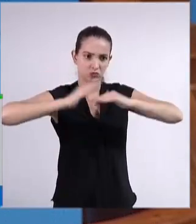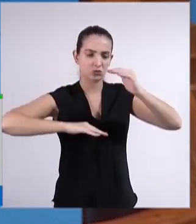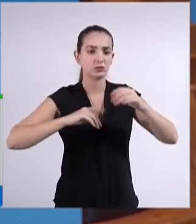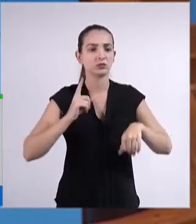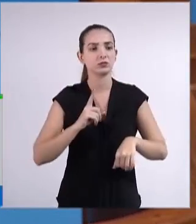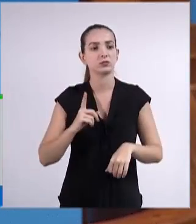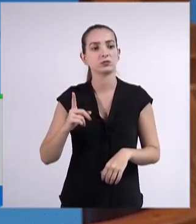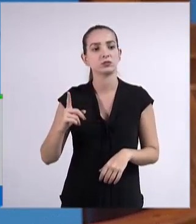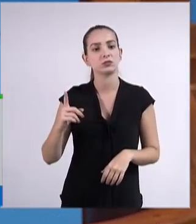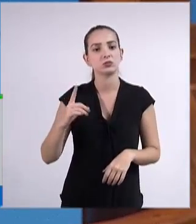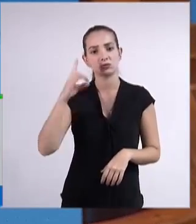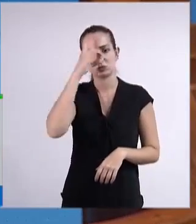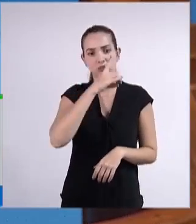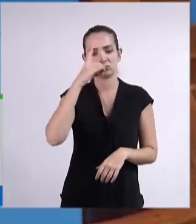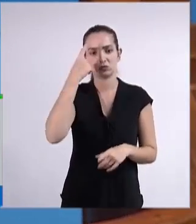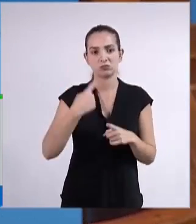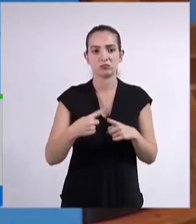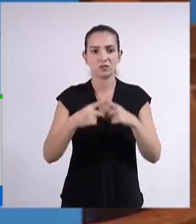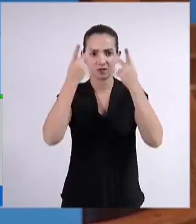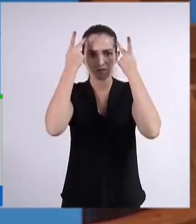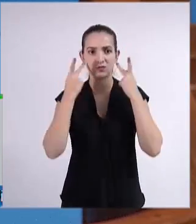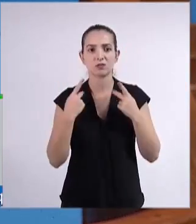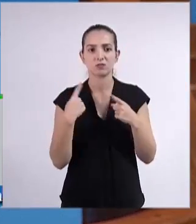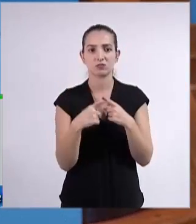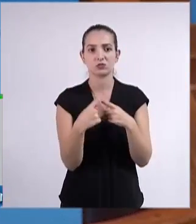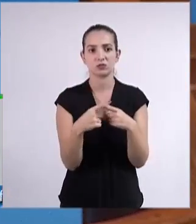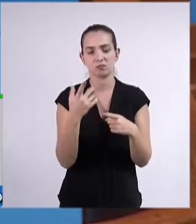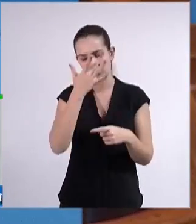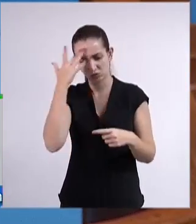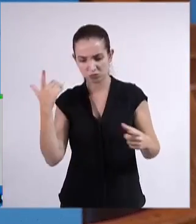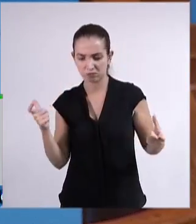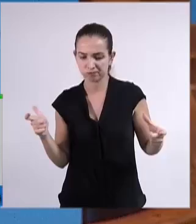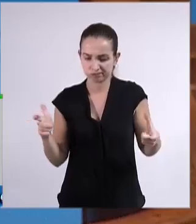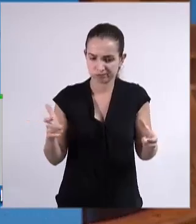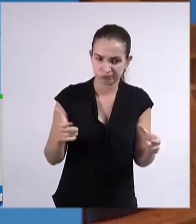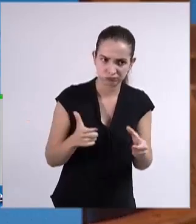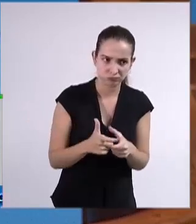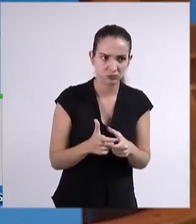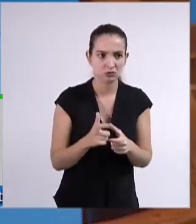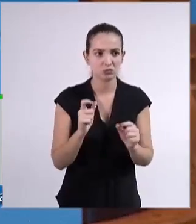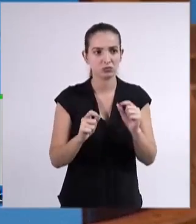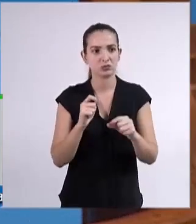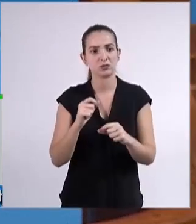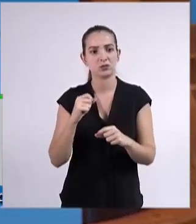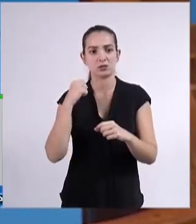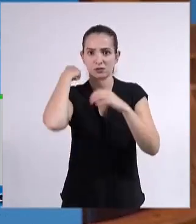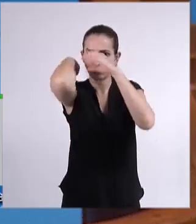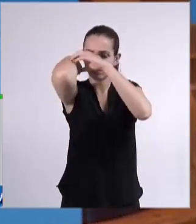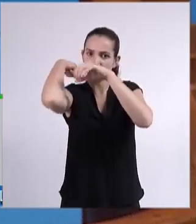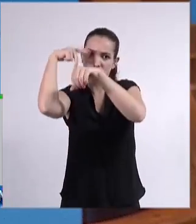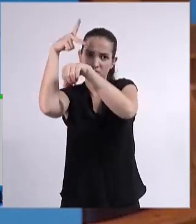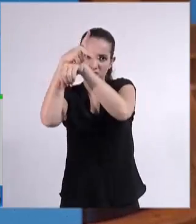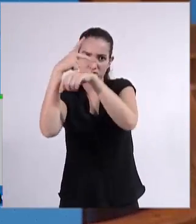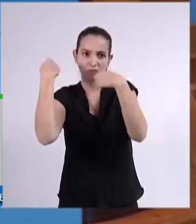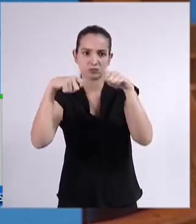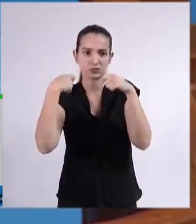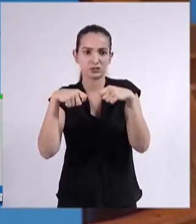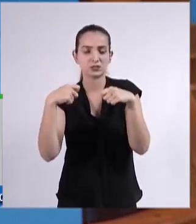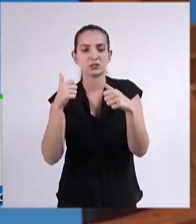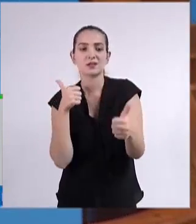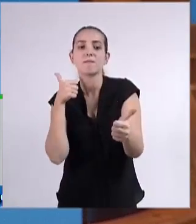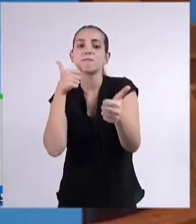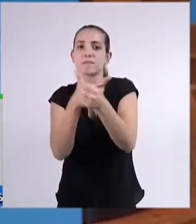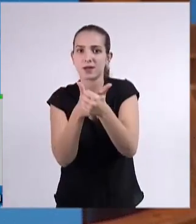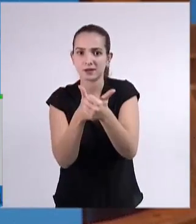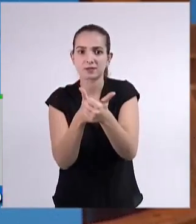e é até constrangedor, porque o público tão pequeno que o cinegrafista tem que ficar perto para filmar uma transmissão